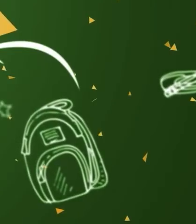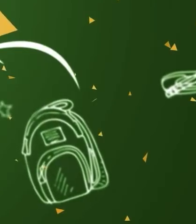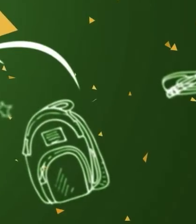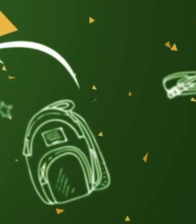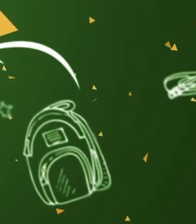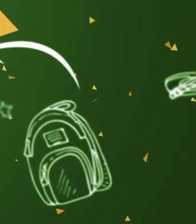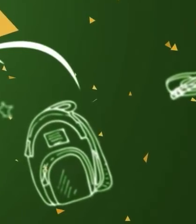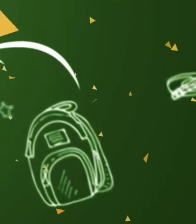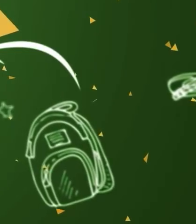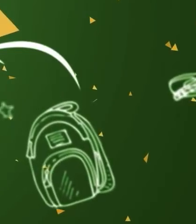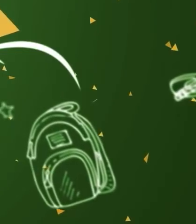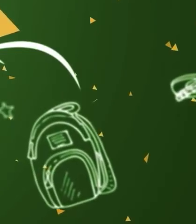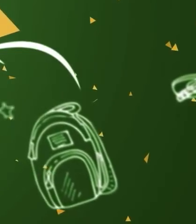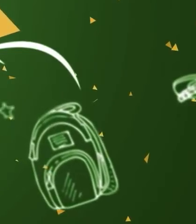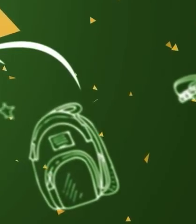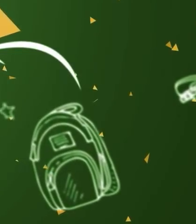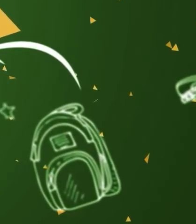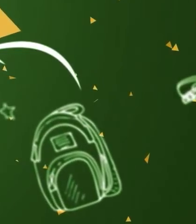colosso.